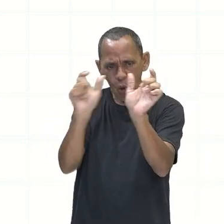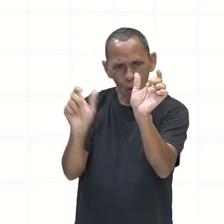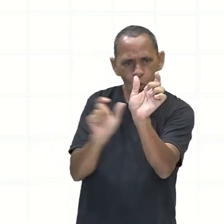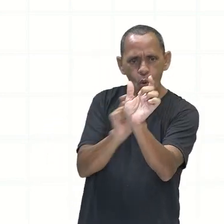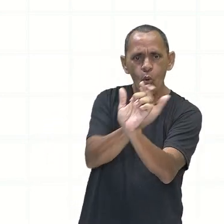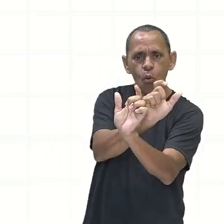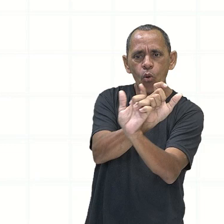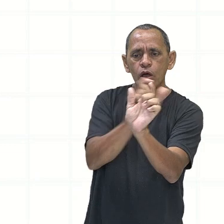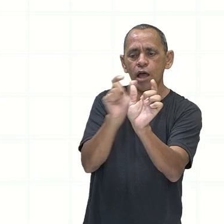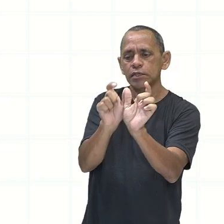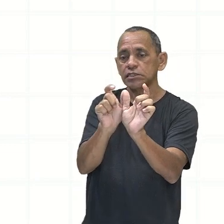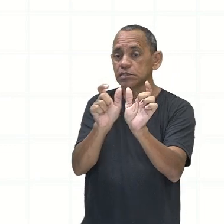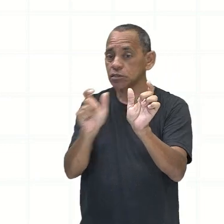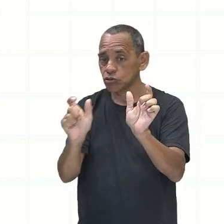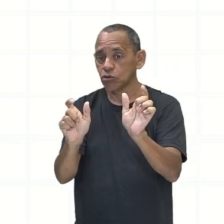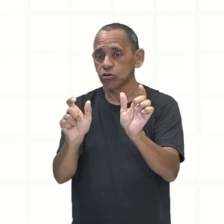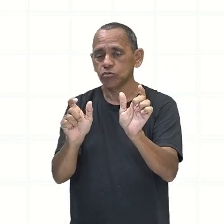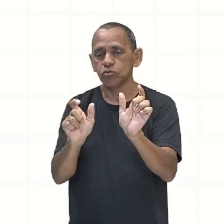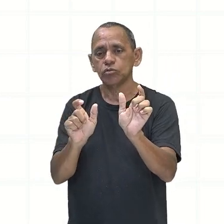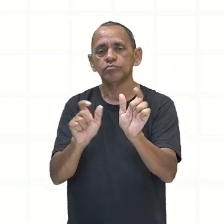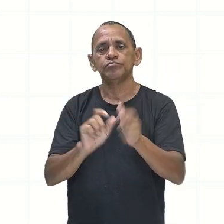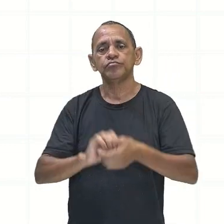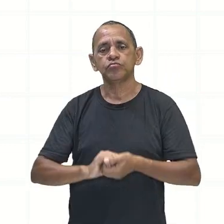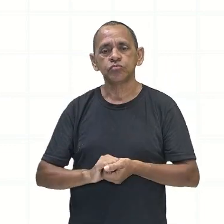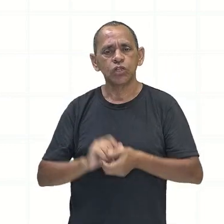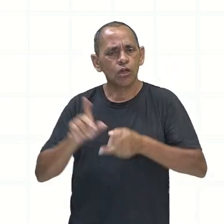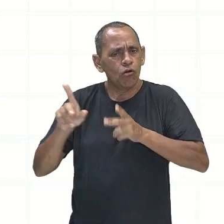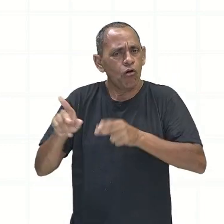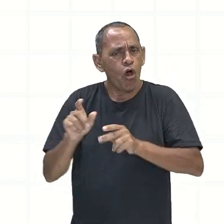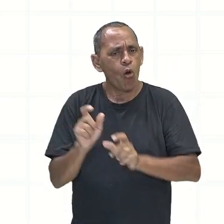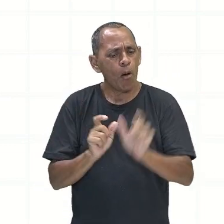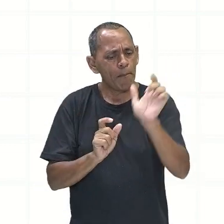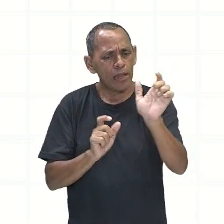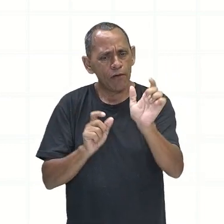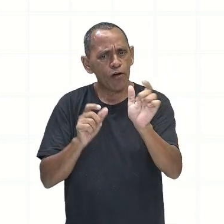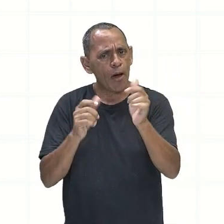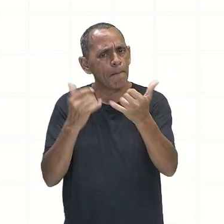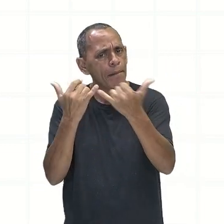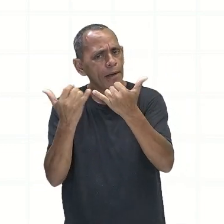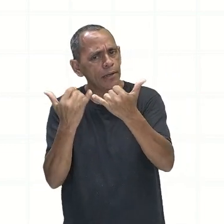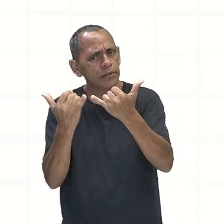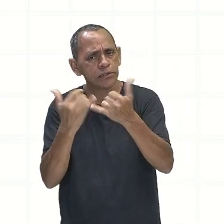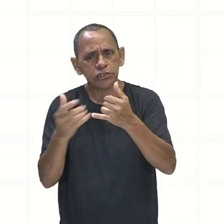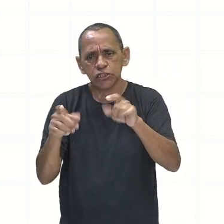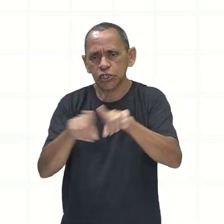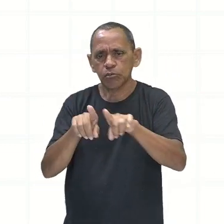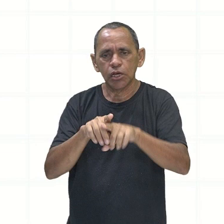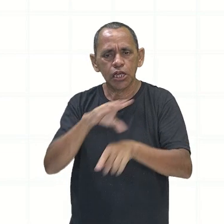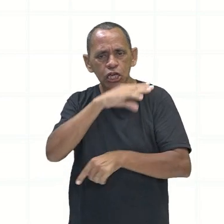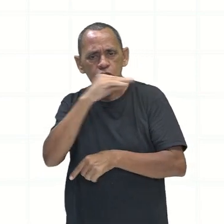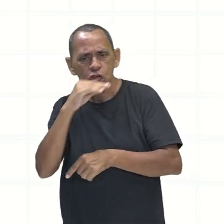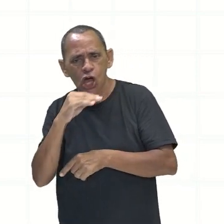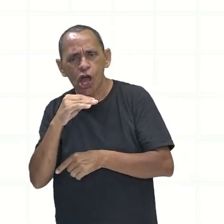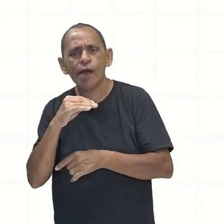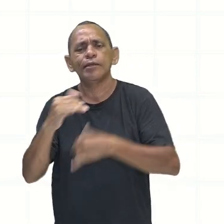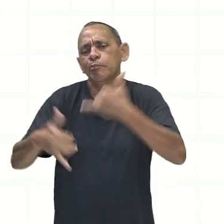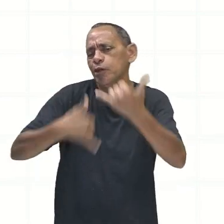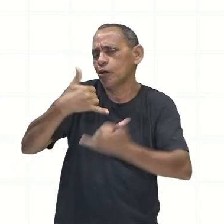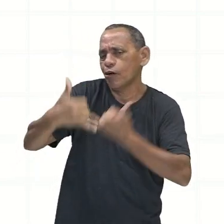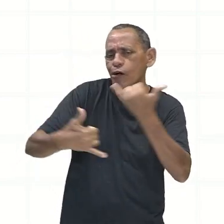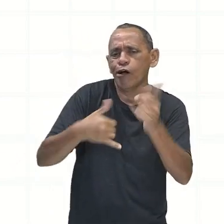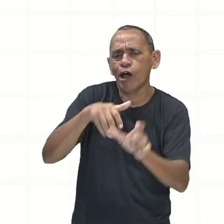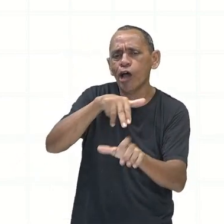dessa frase, vai me dizer que a criança, o menino, estava ali brincando e, de repente,